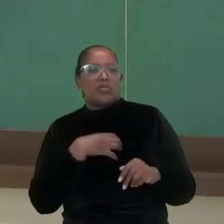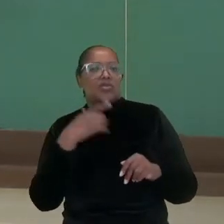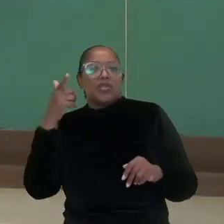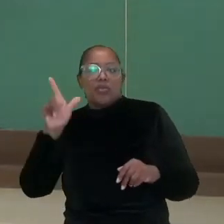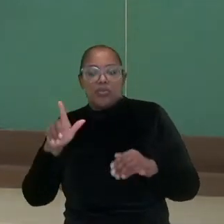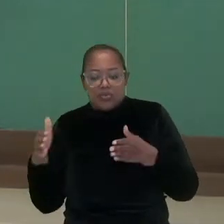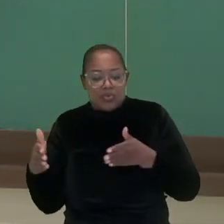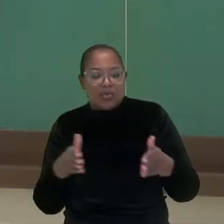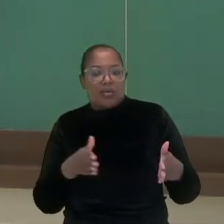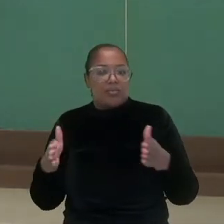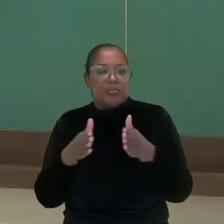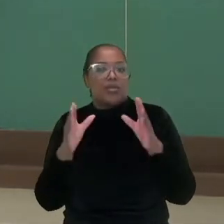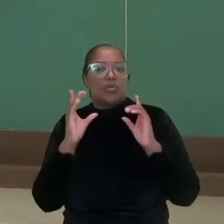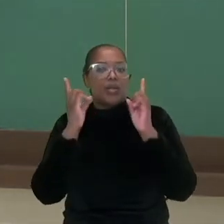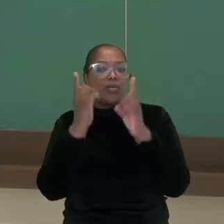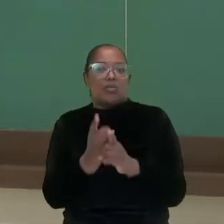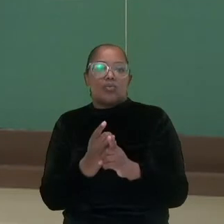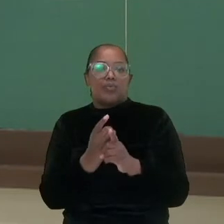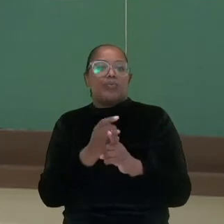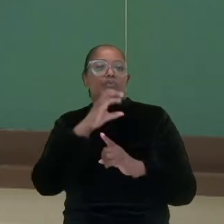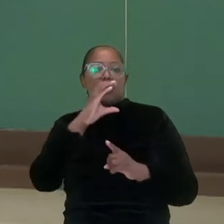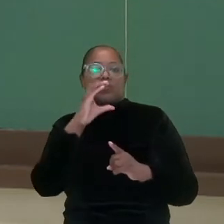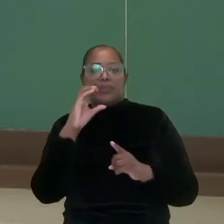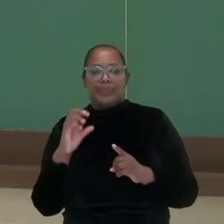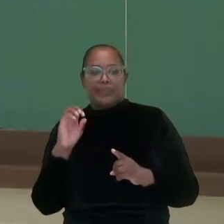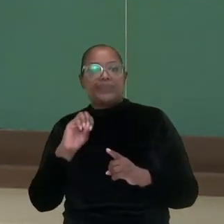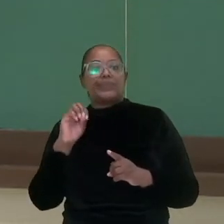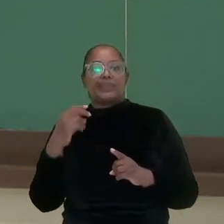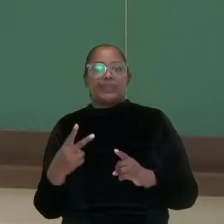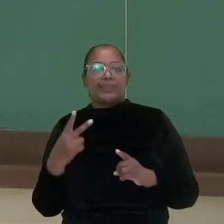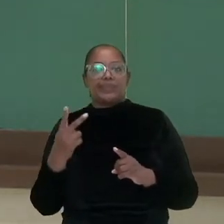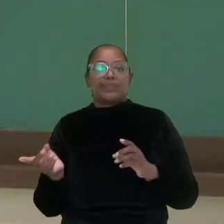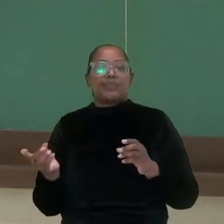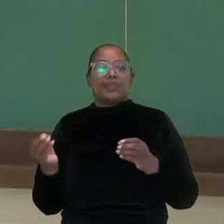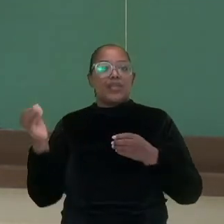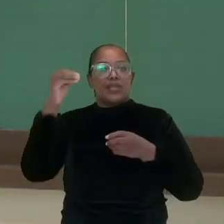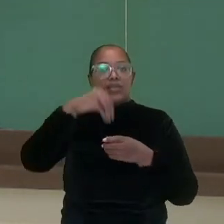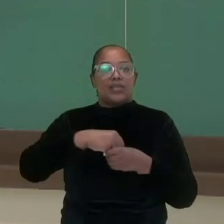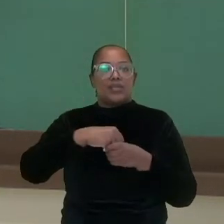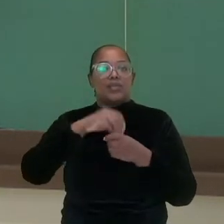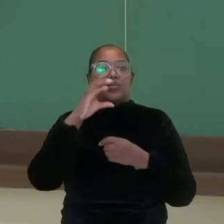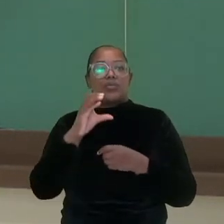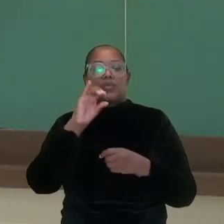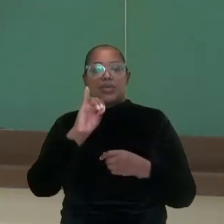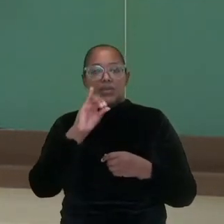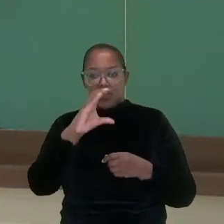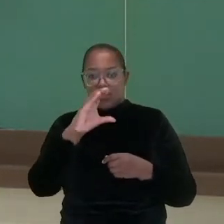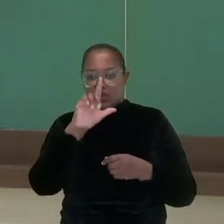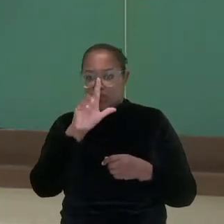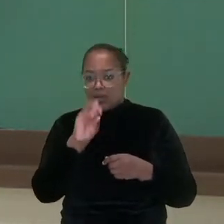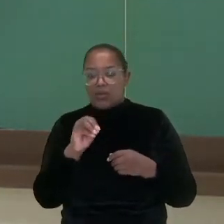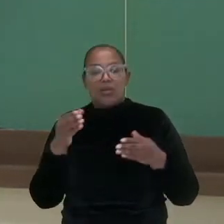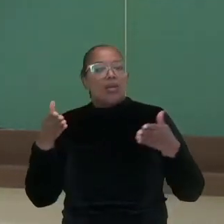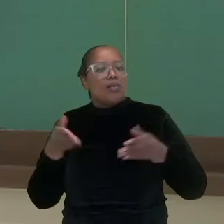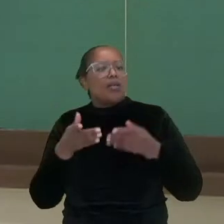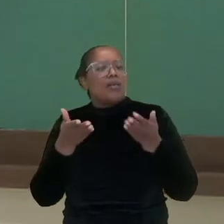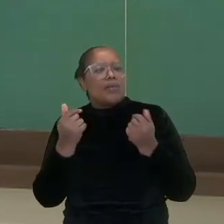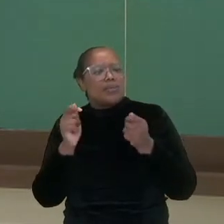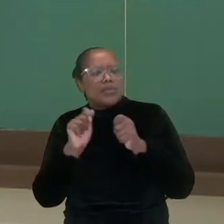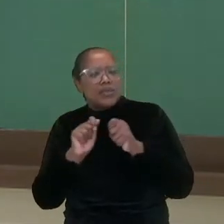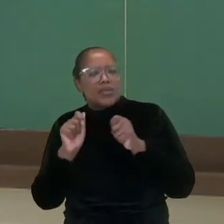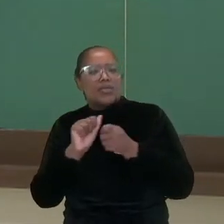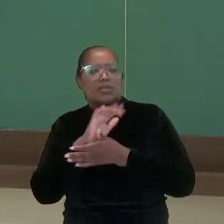de combustíveis fósseis do interior da Terra devolve o carbono para a biosfera terrestre. E aí a queima desses combustíveis acelera a devolução